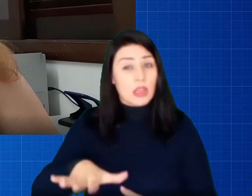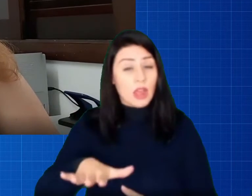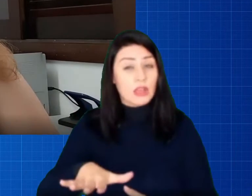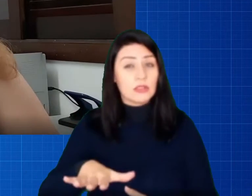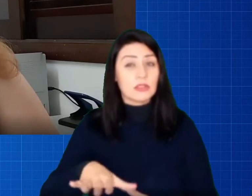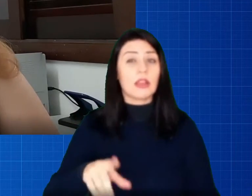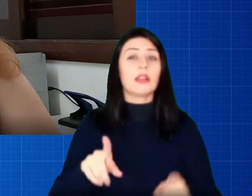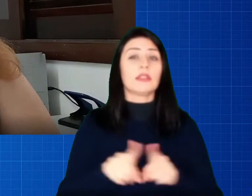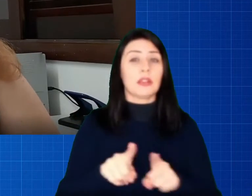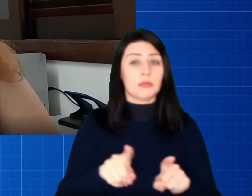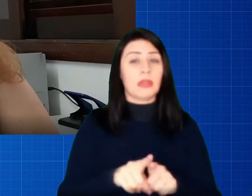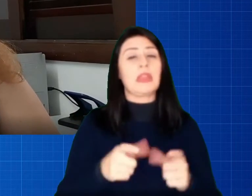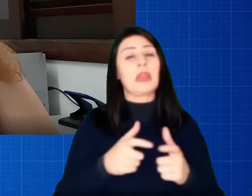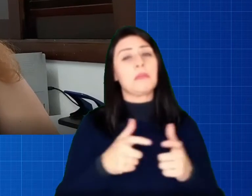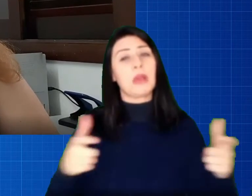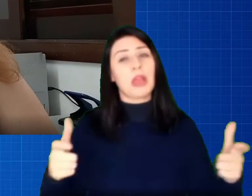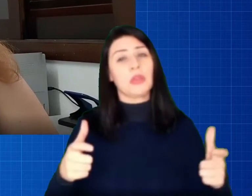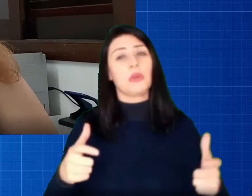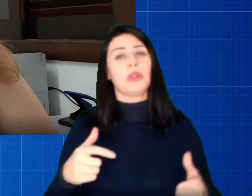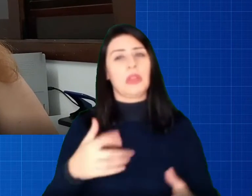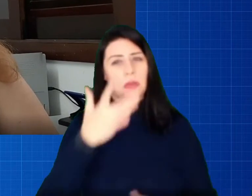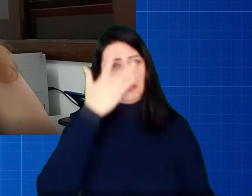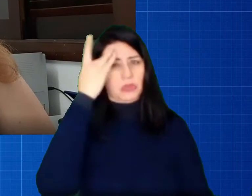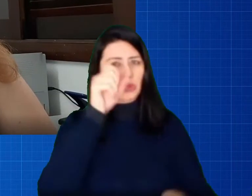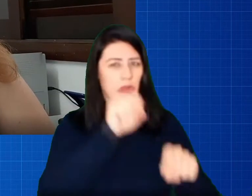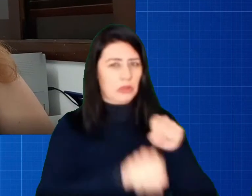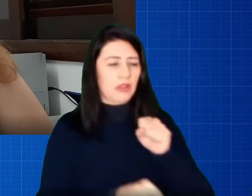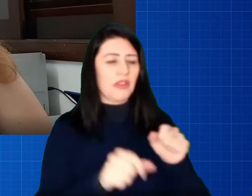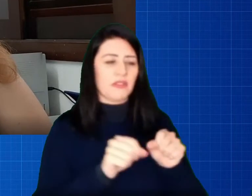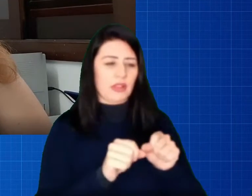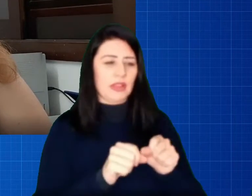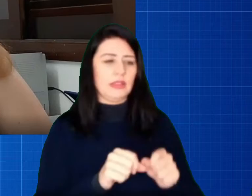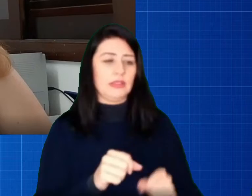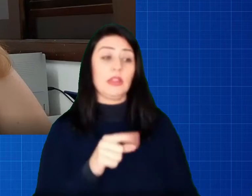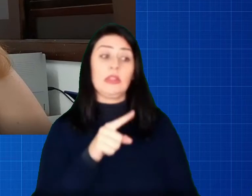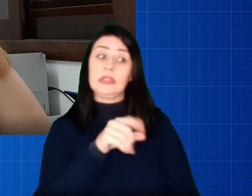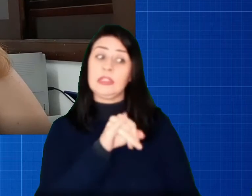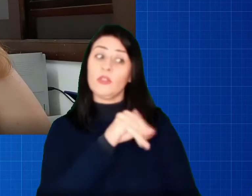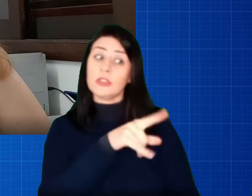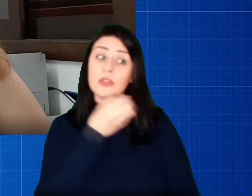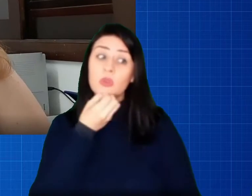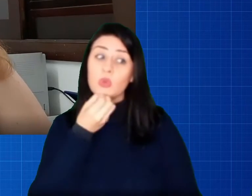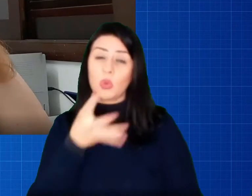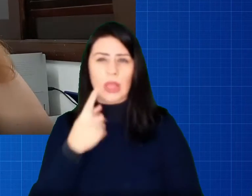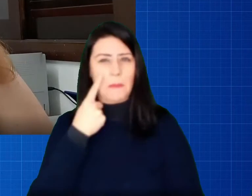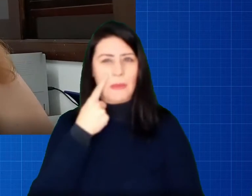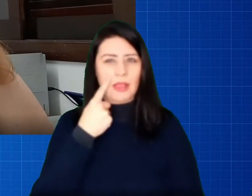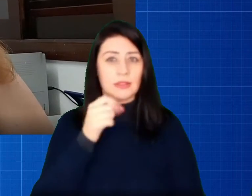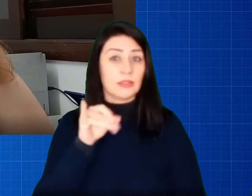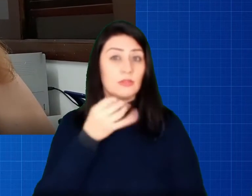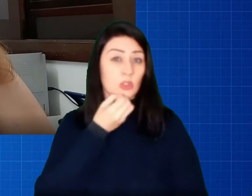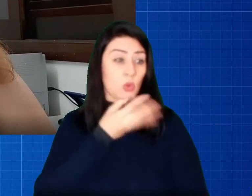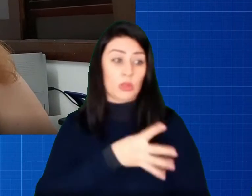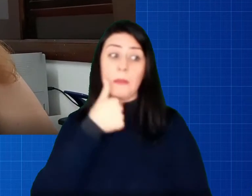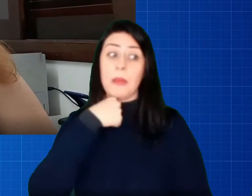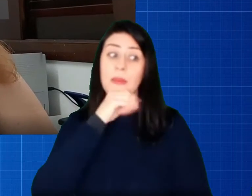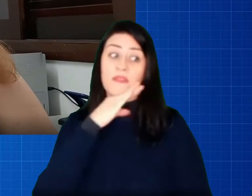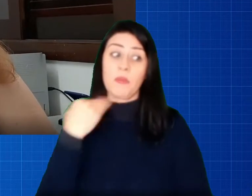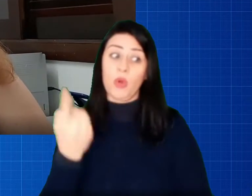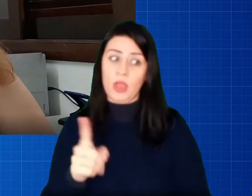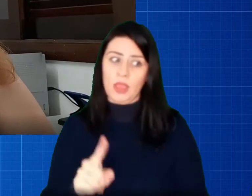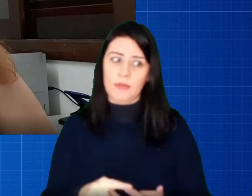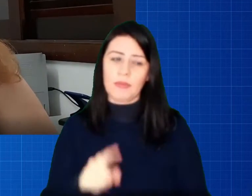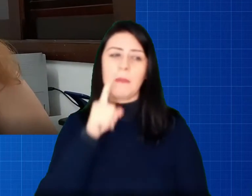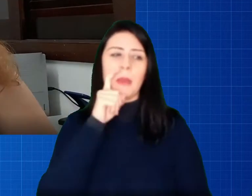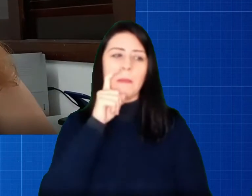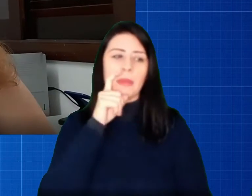acontecendo. E até para criança pequena, é muito comum um abusador falar assim, olha, se você contar, principalmente para criança